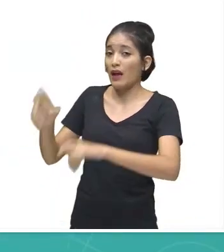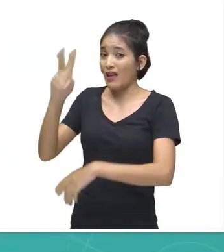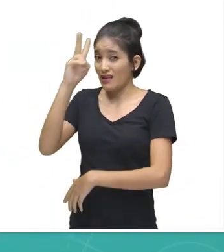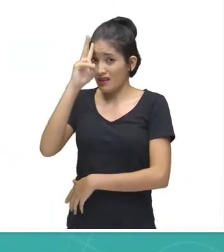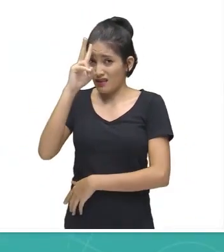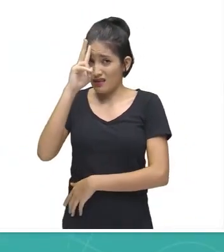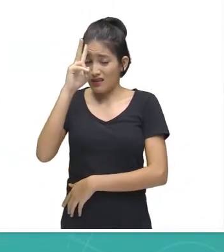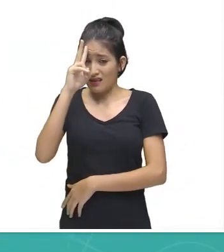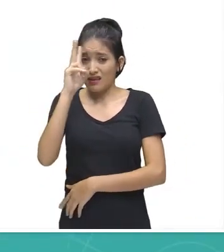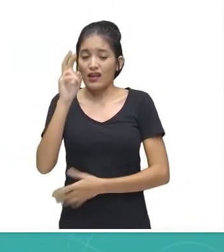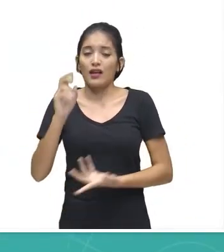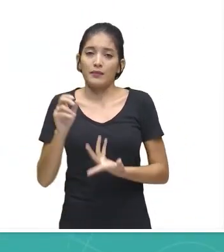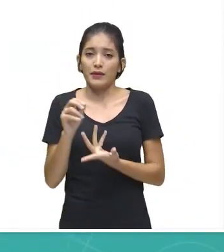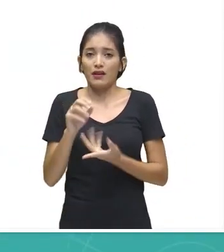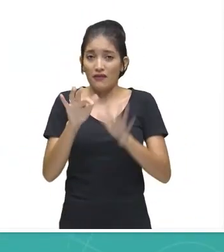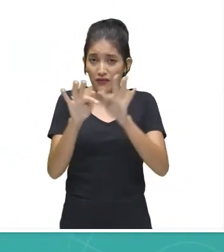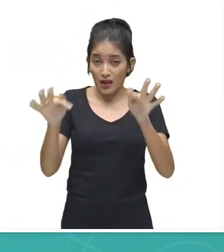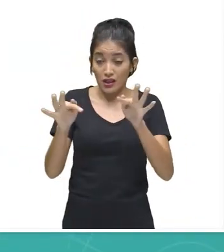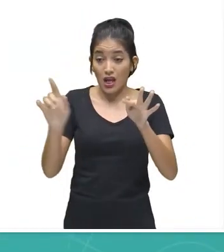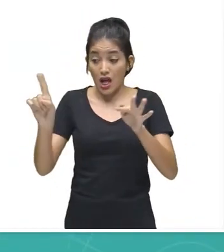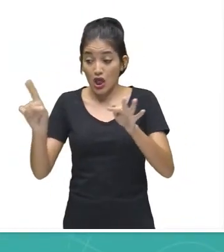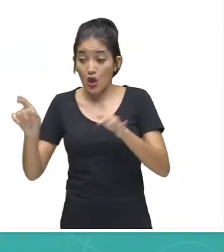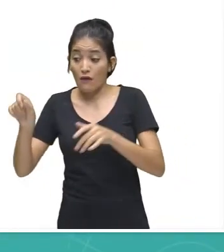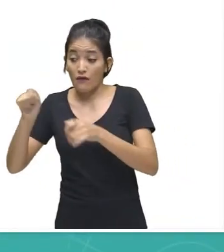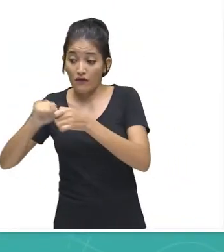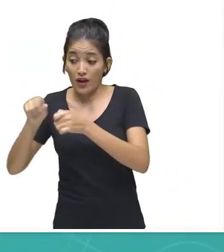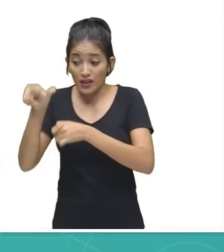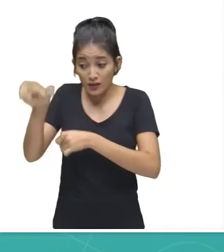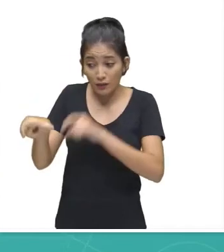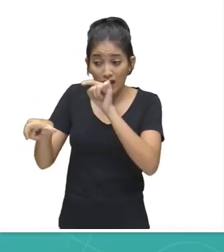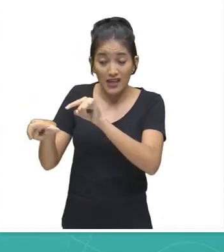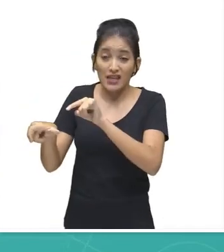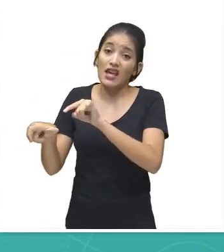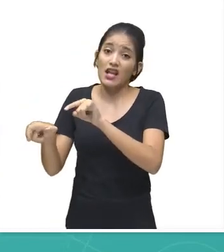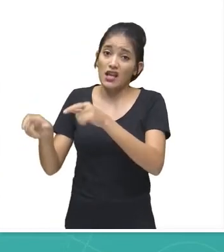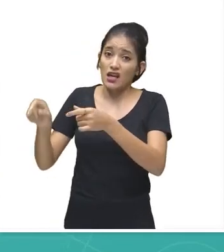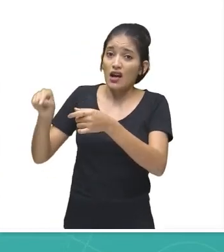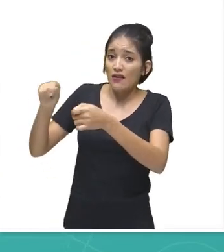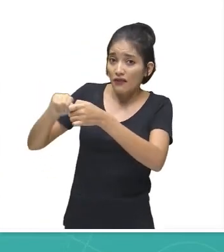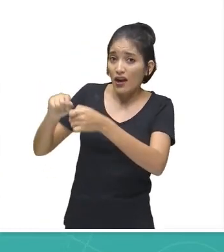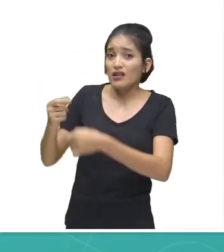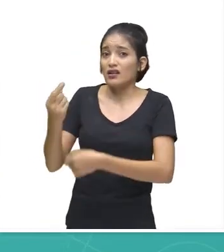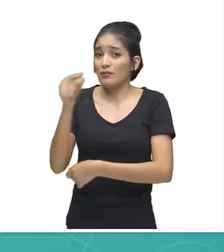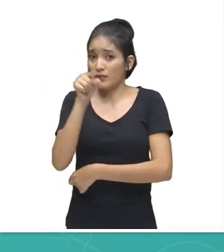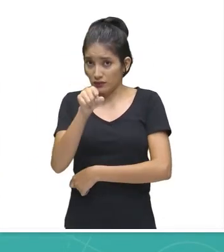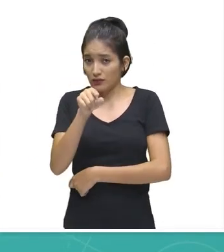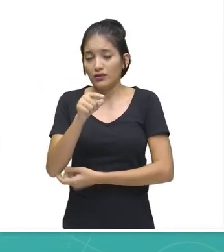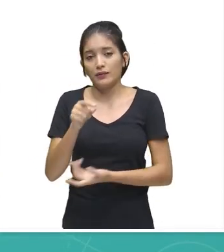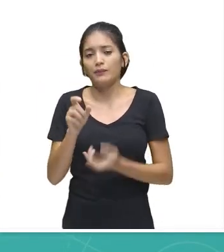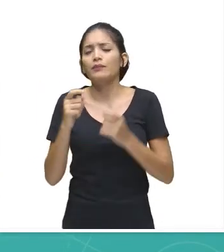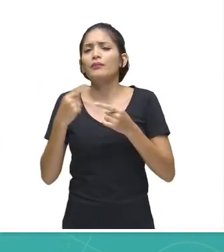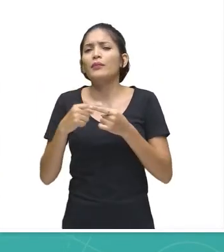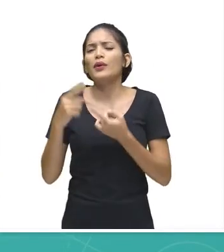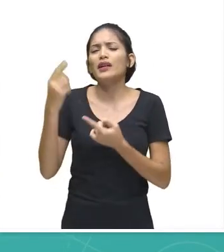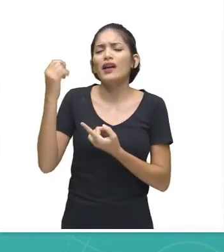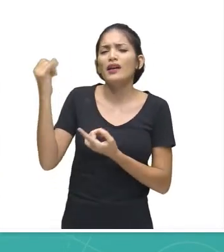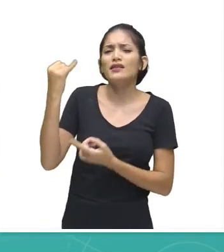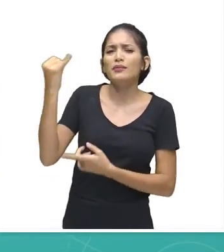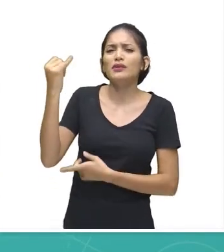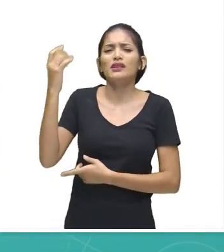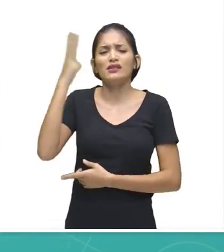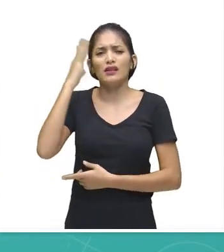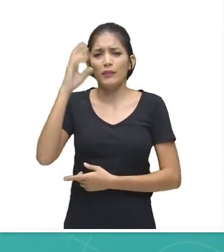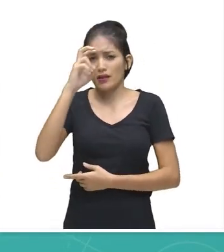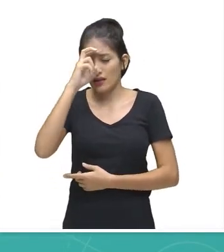aquela máxima? Não faça ao outro aquilo que não queres que te faça. Por que é fundamental ter sabedoria para